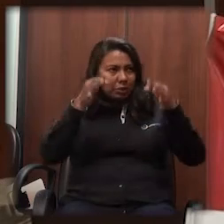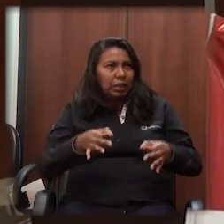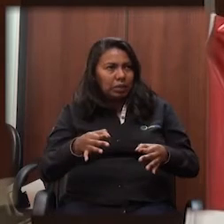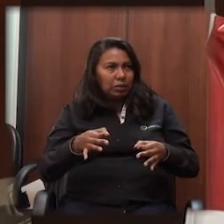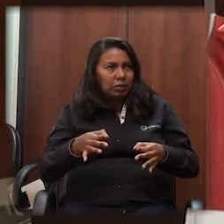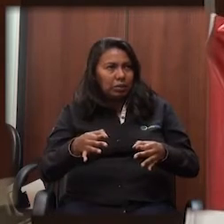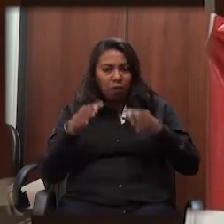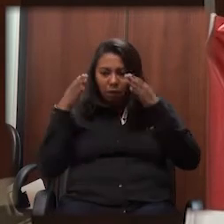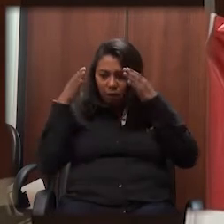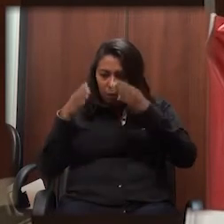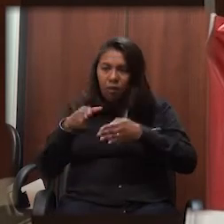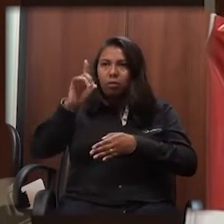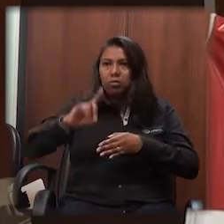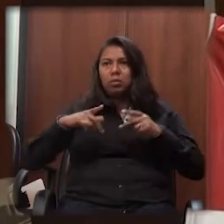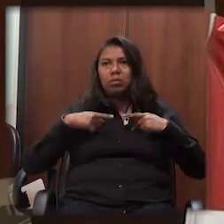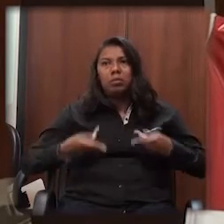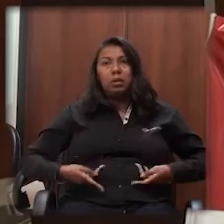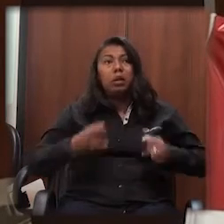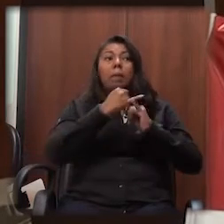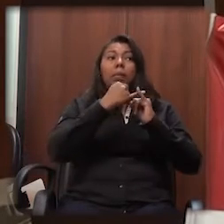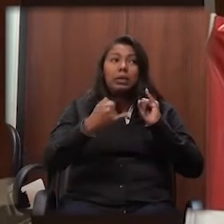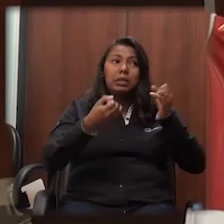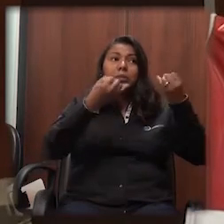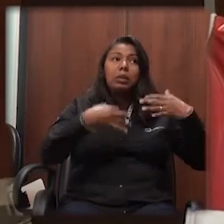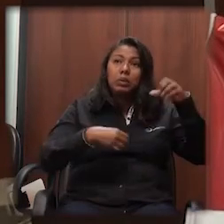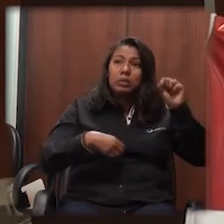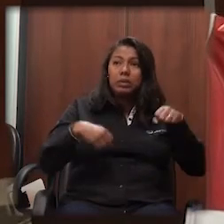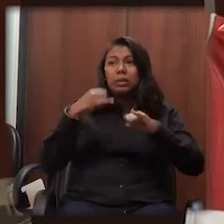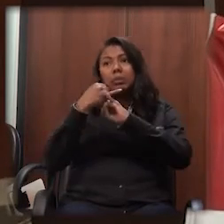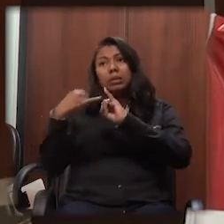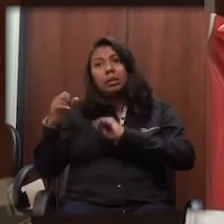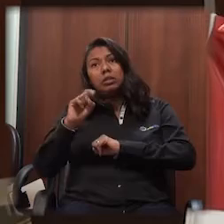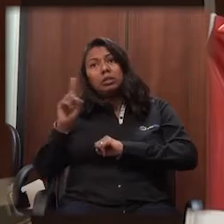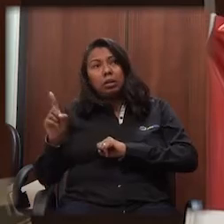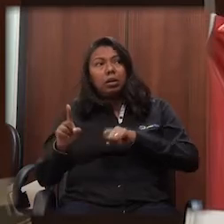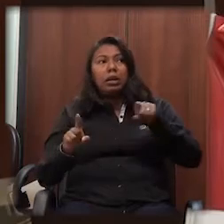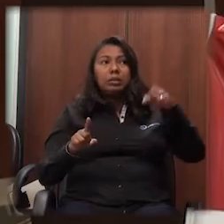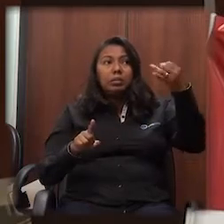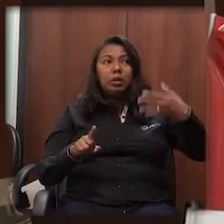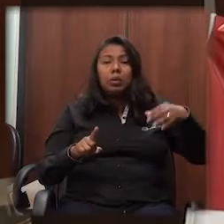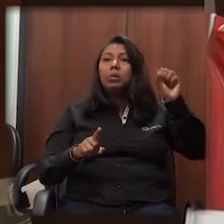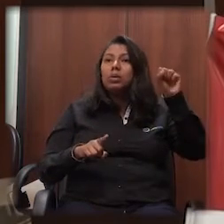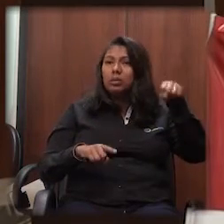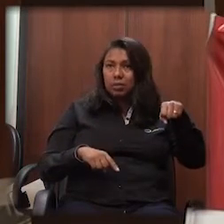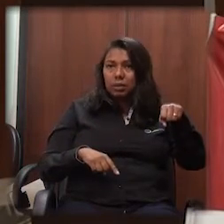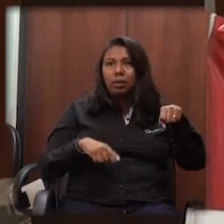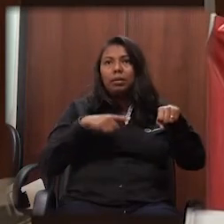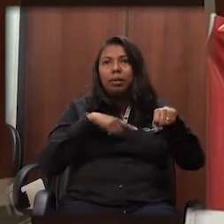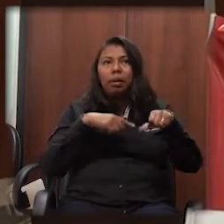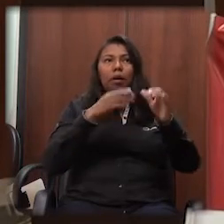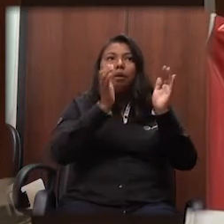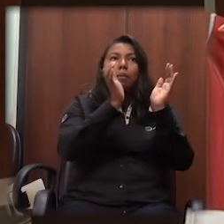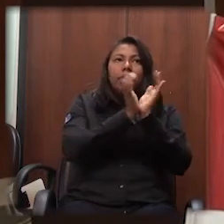de direitos humanos? Então, metade diz que sim, metade diz que não. E aí as que dizem sim são formados por comitês,